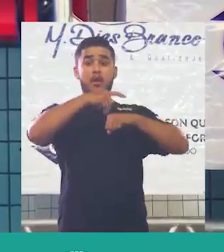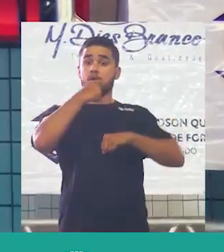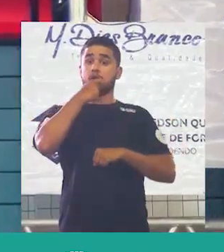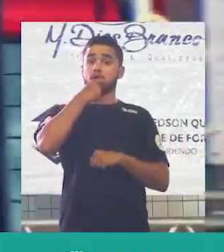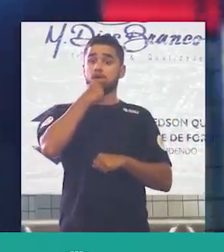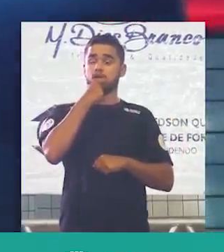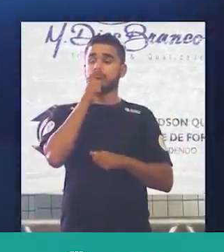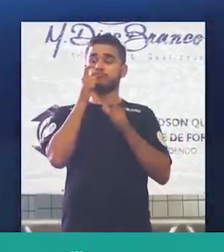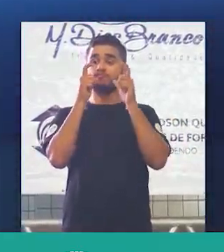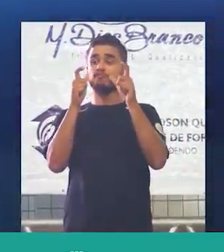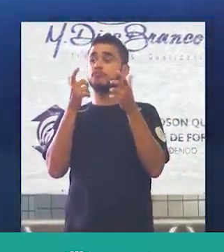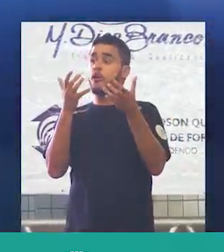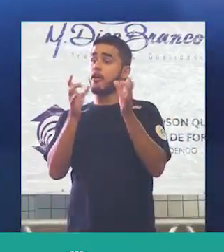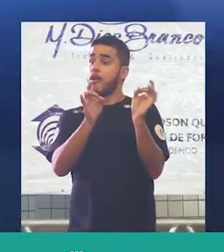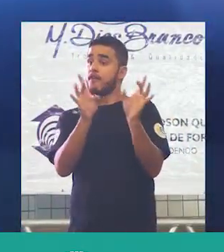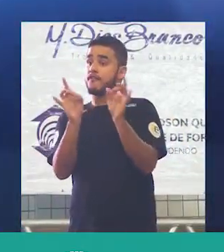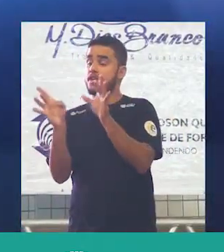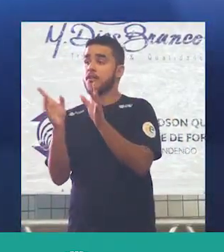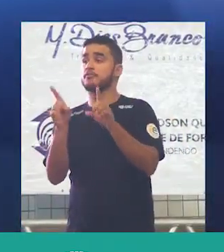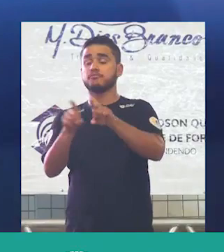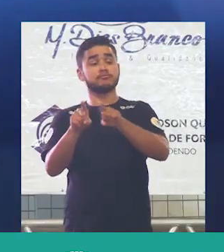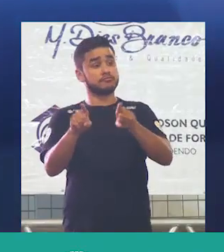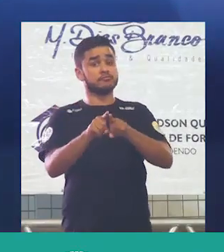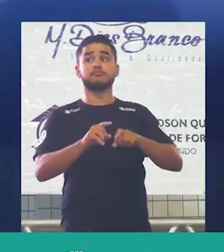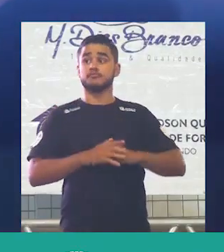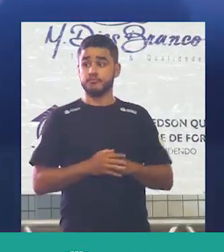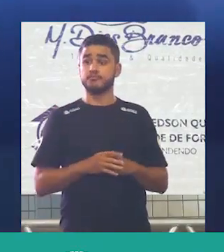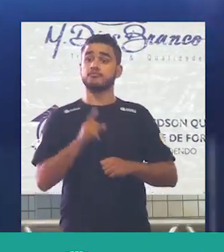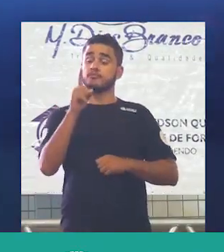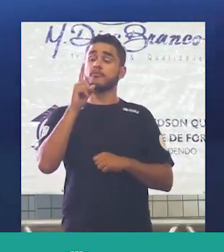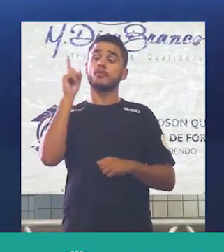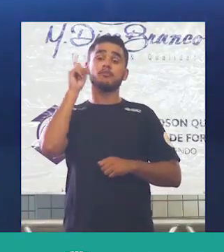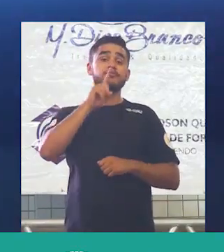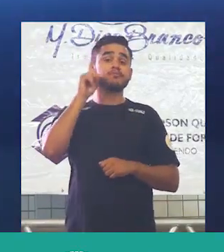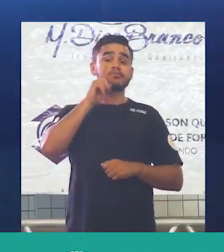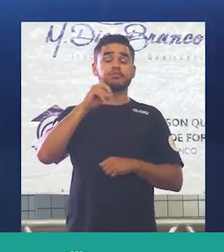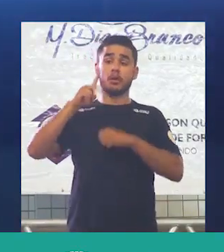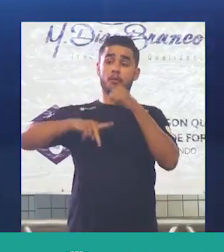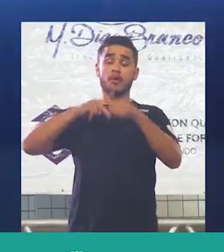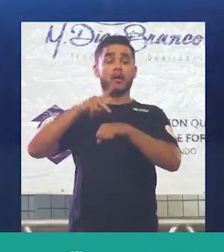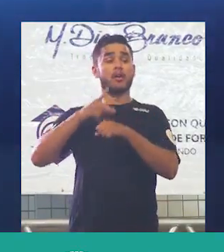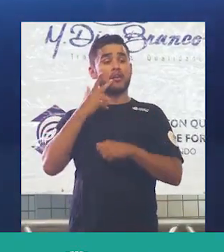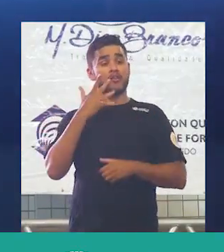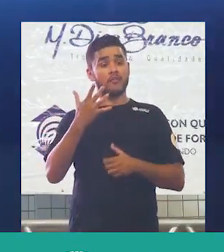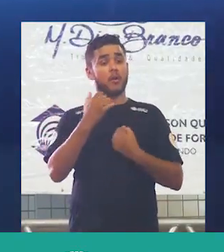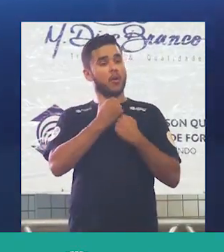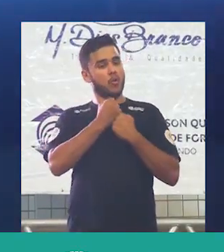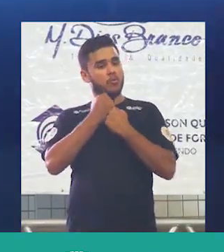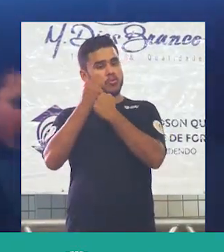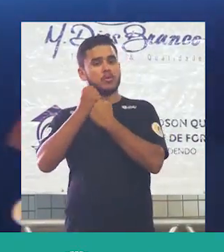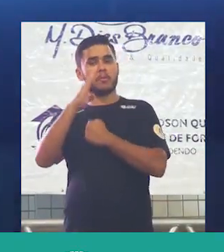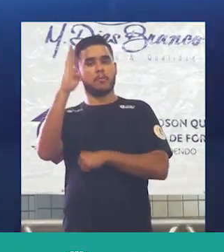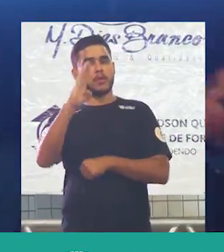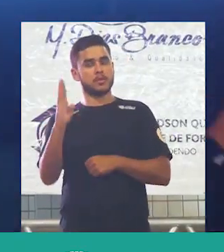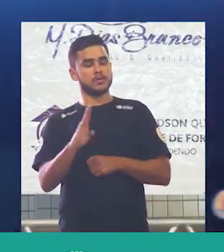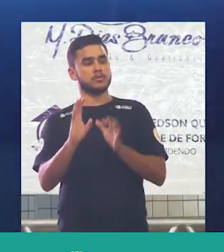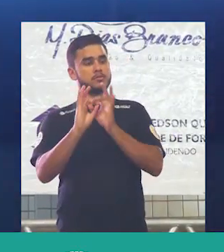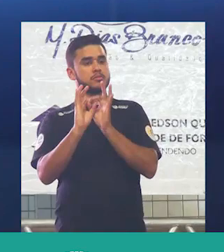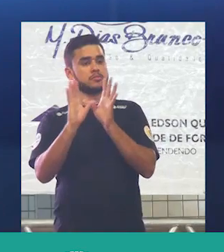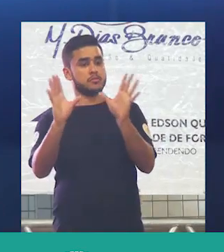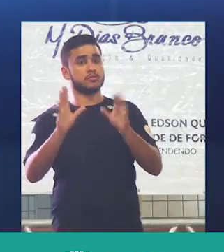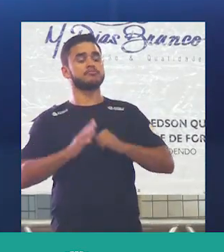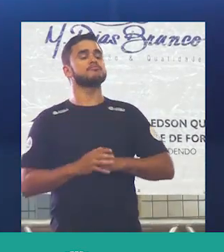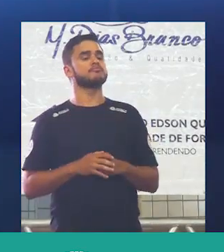Os Estados Unidos, que tinham conseguido sua independência, vão apoiar a independência do Brasil através da doutrina